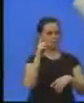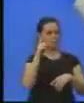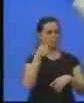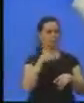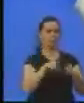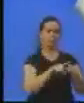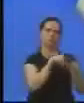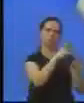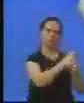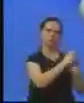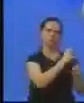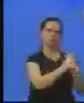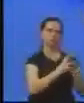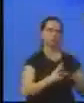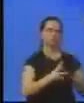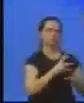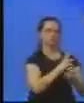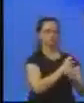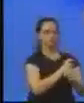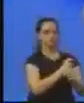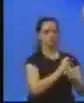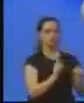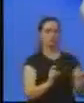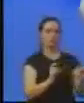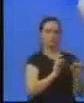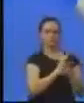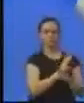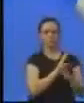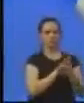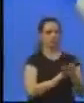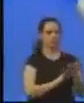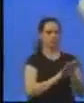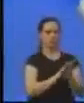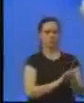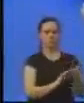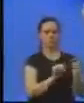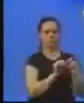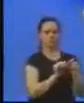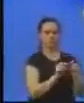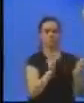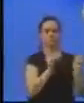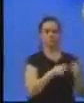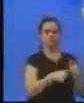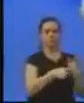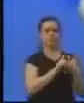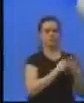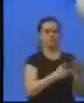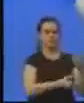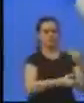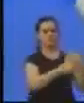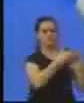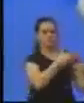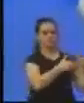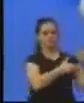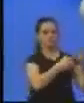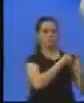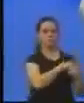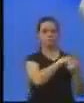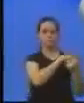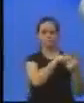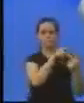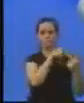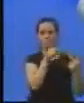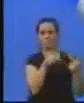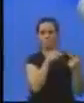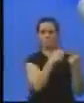minha expressão. Está pronto, paro por aí. Não tenho muito o que fazer. Poderíamos até voltar para a raiz, mas aí negativo, vai ter